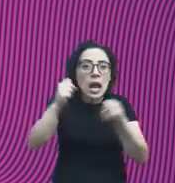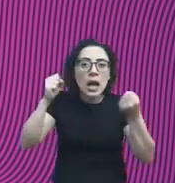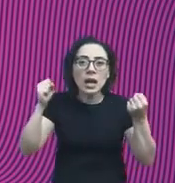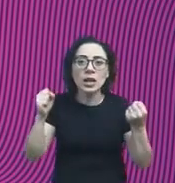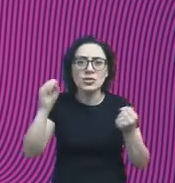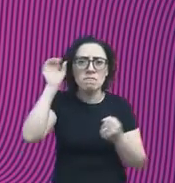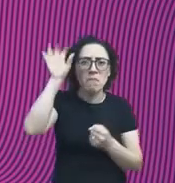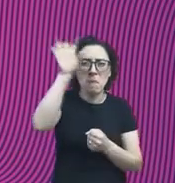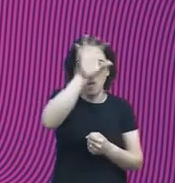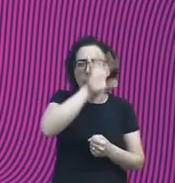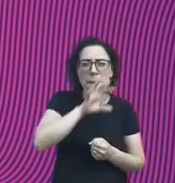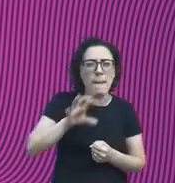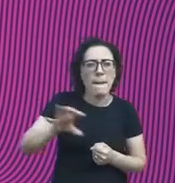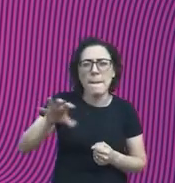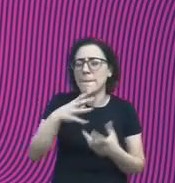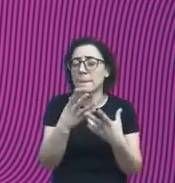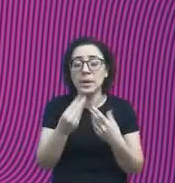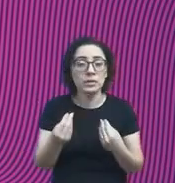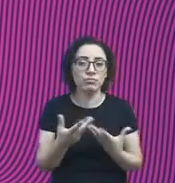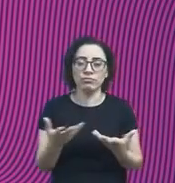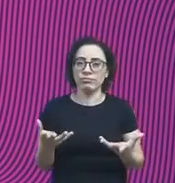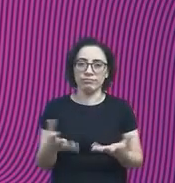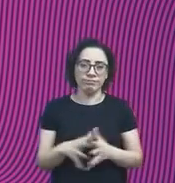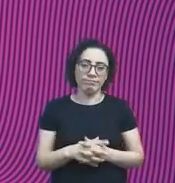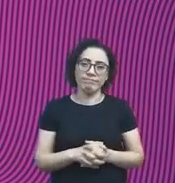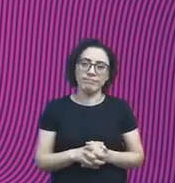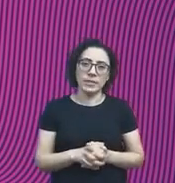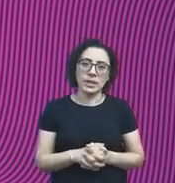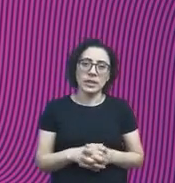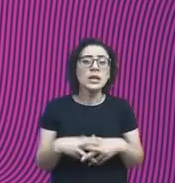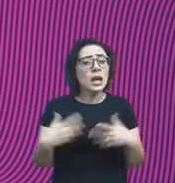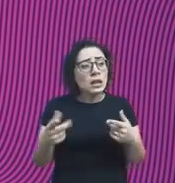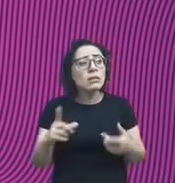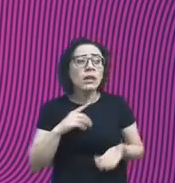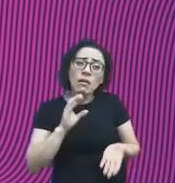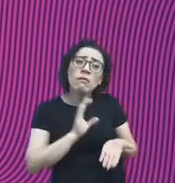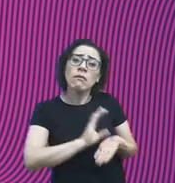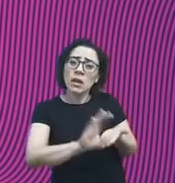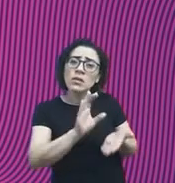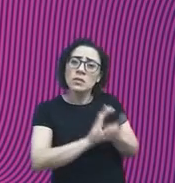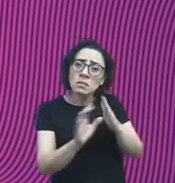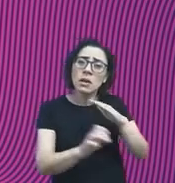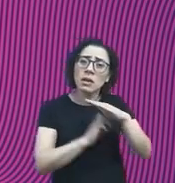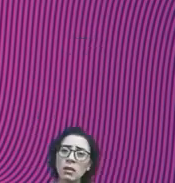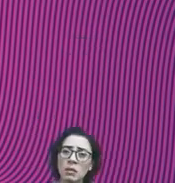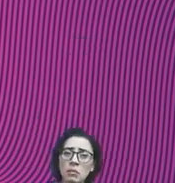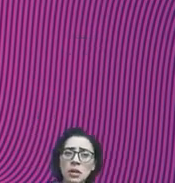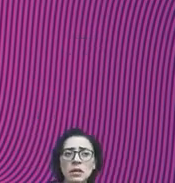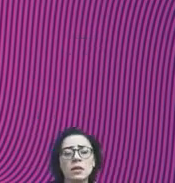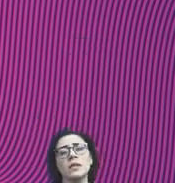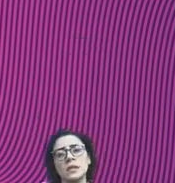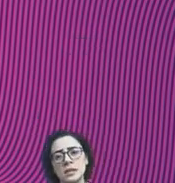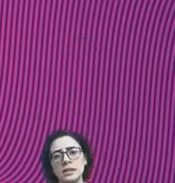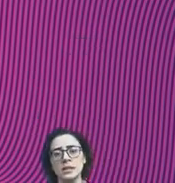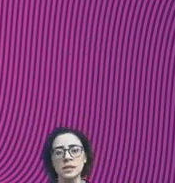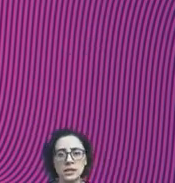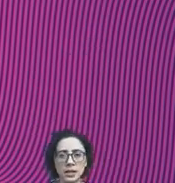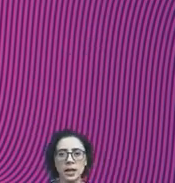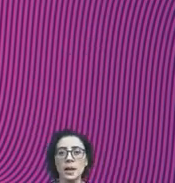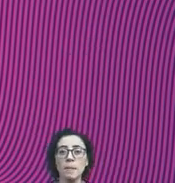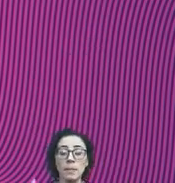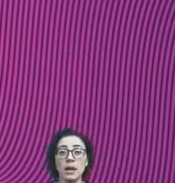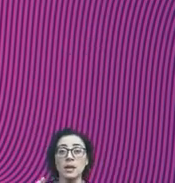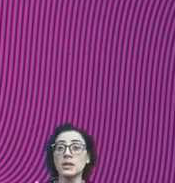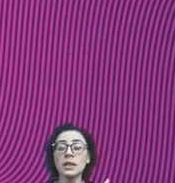estruturações empresariais. O que nós temos que olhar é outra coisa. Seja qual for